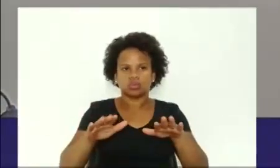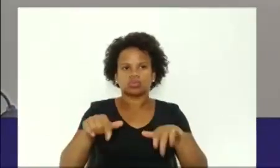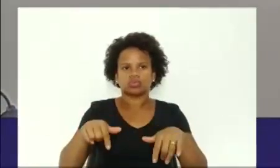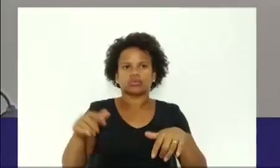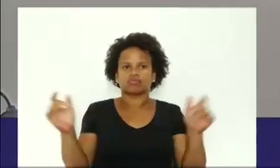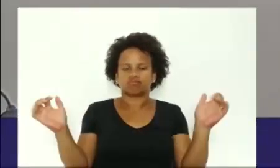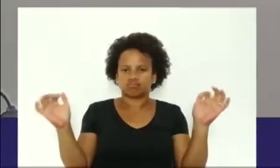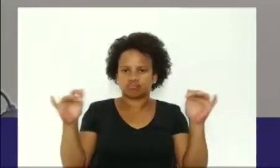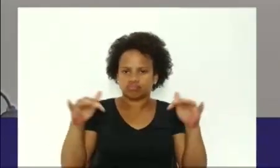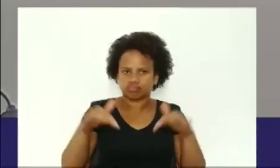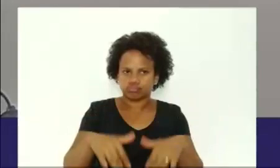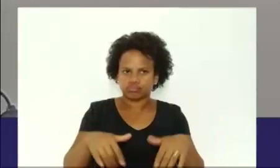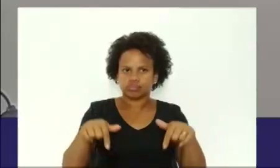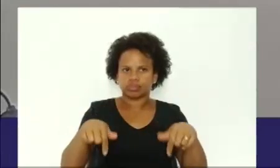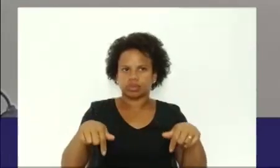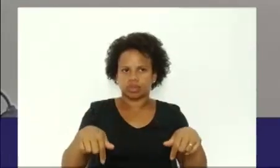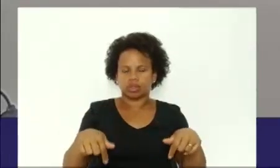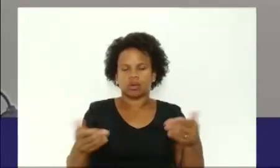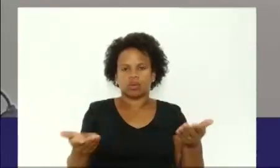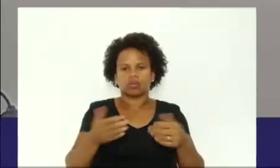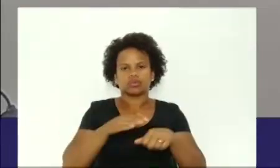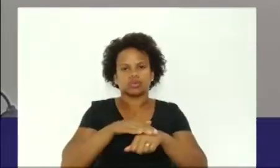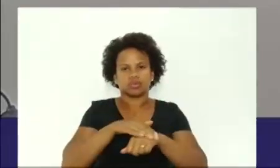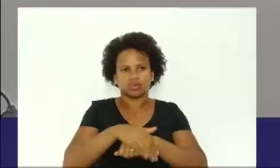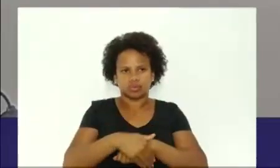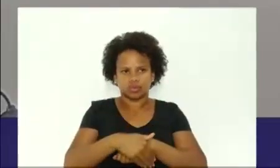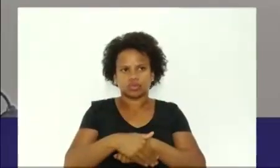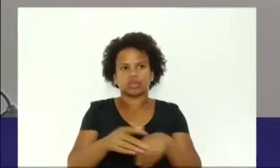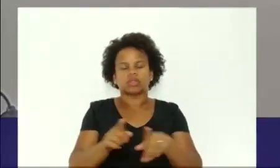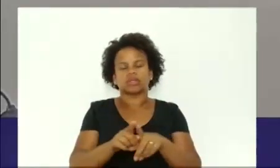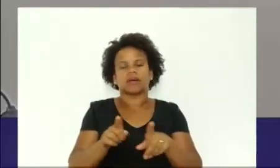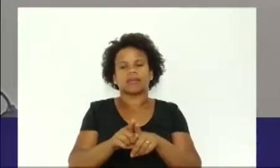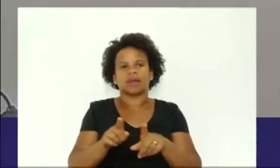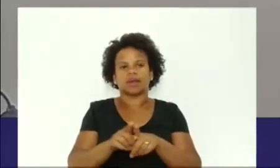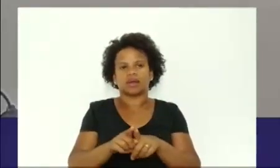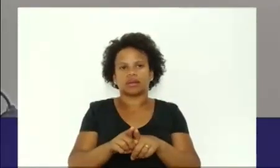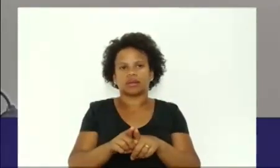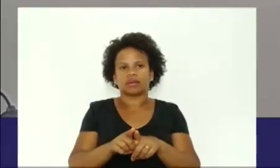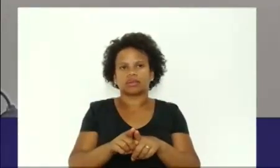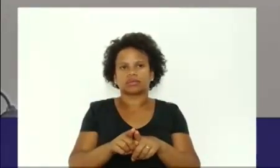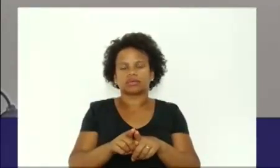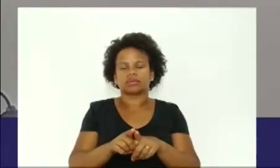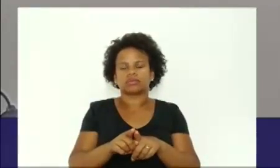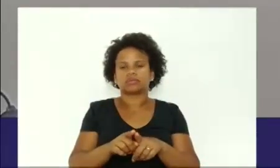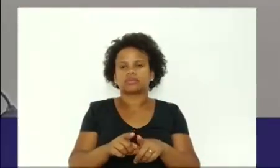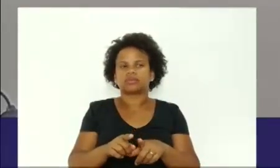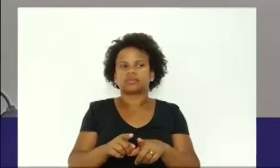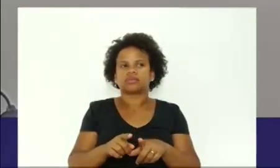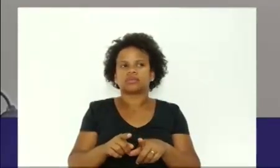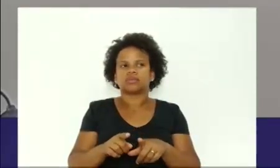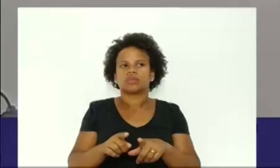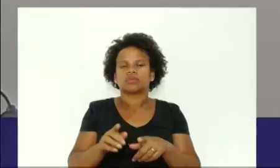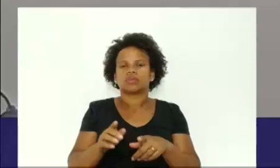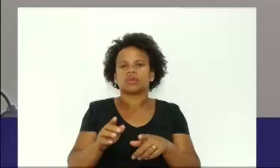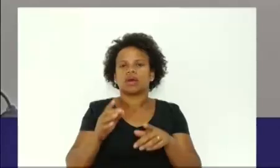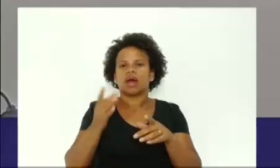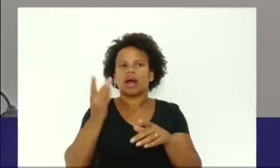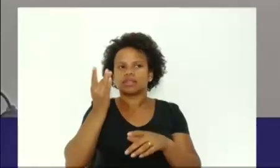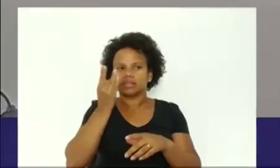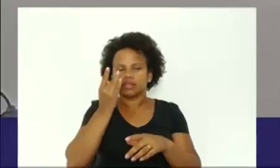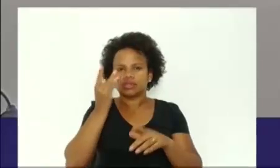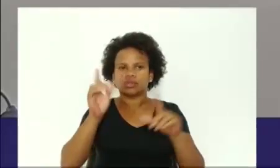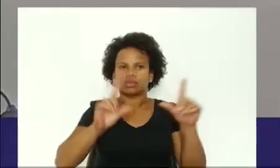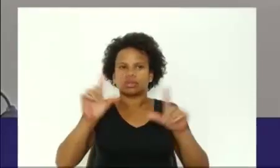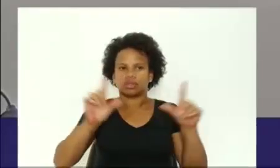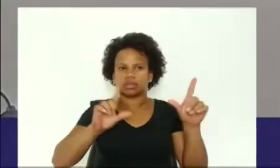compareceram nesta noite, também aqueles que nos prestigiam pela TV